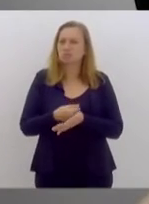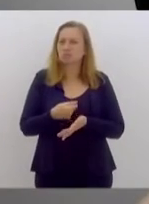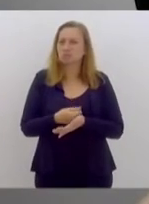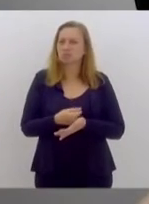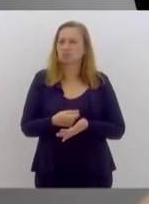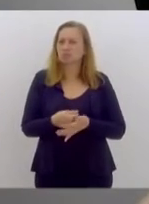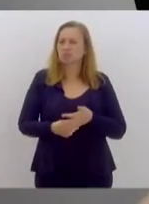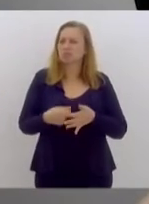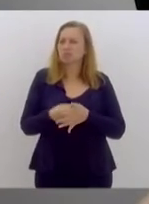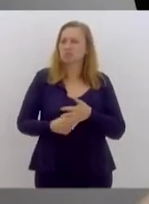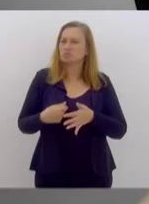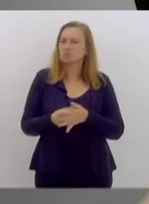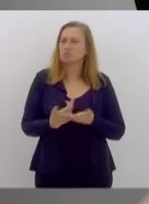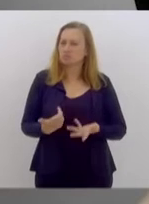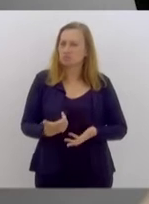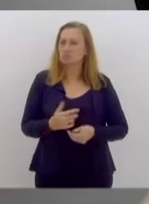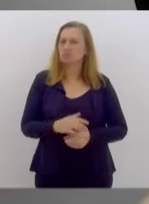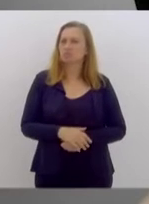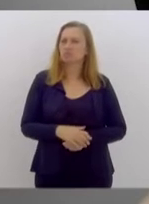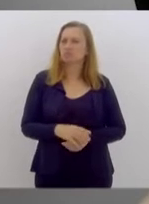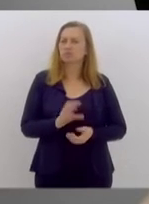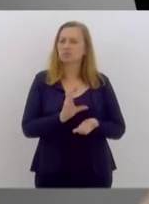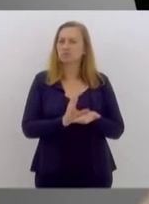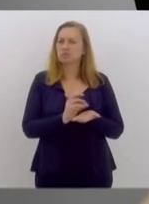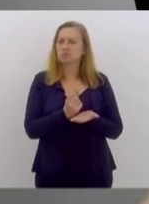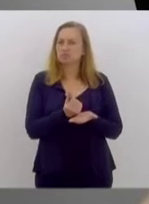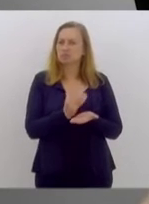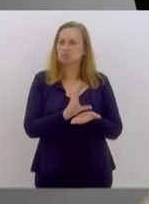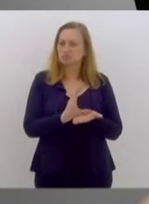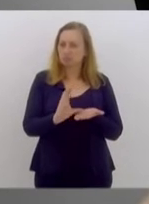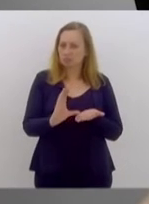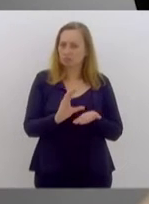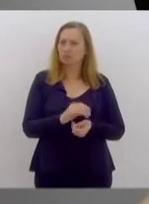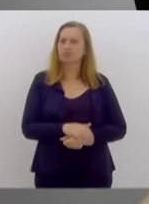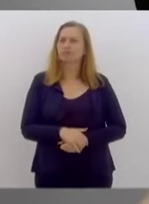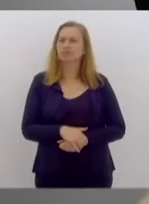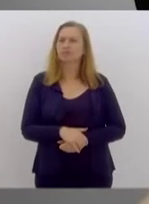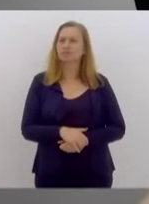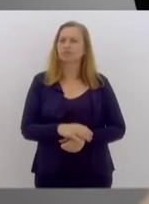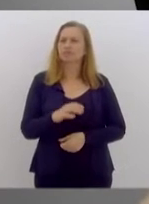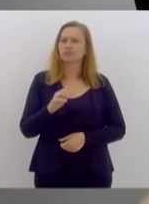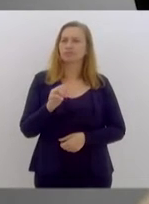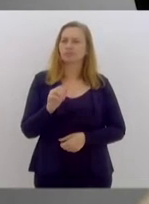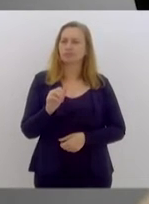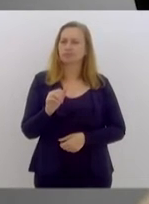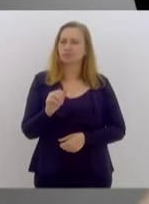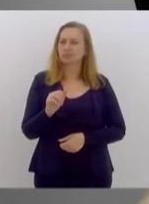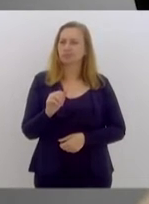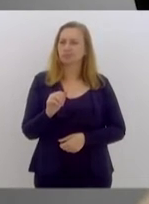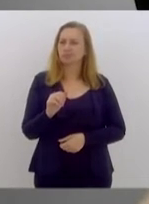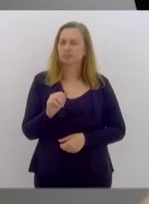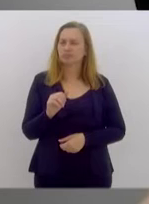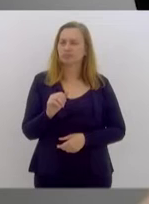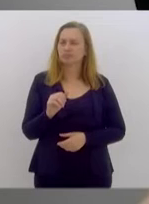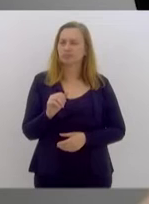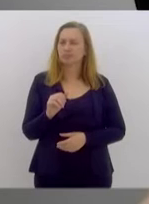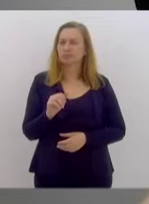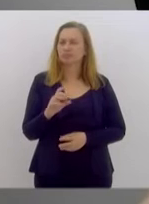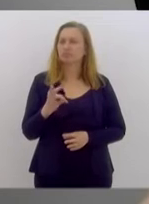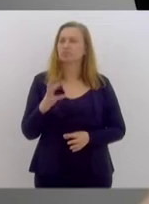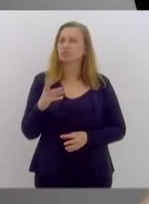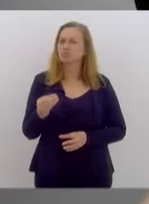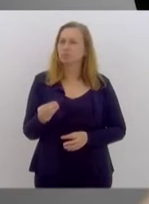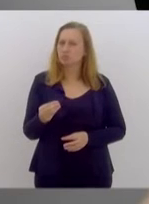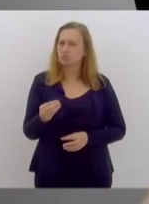sobre a questão das verbas acessórias que que são verbas acessórias numa concessão é tudo